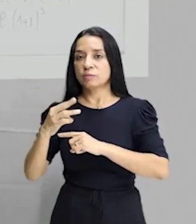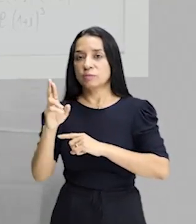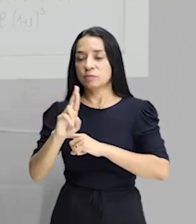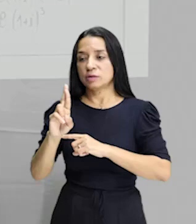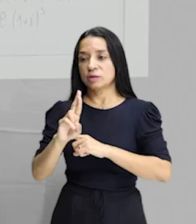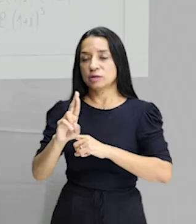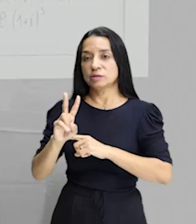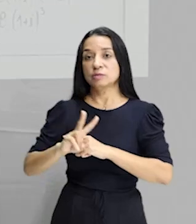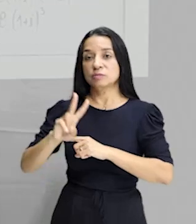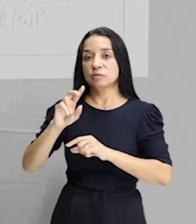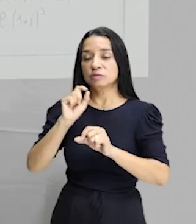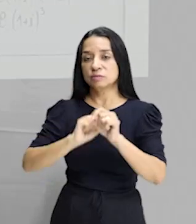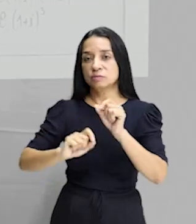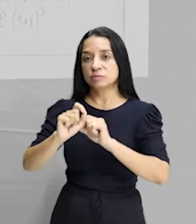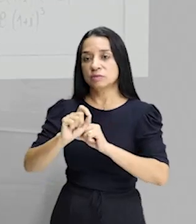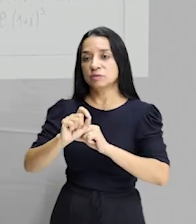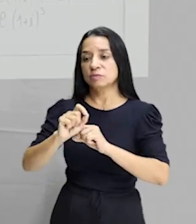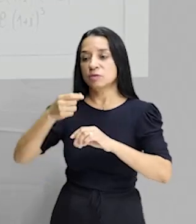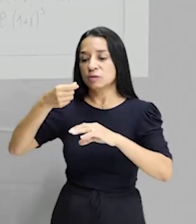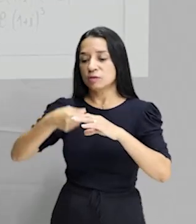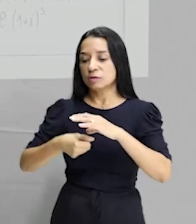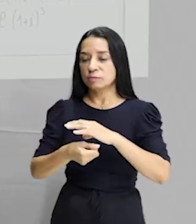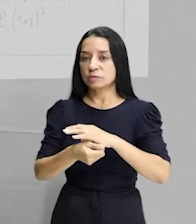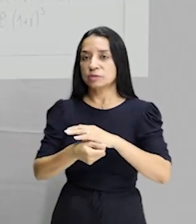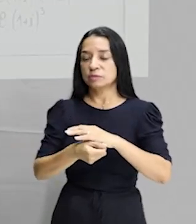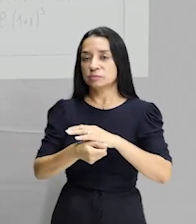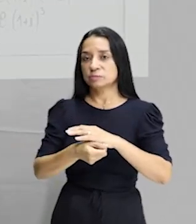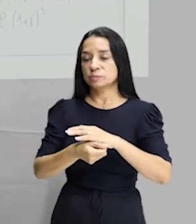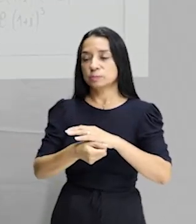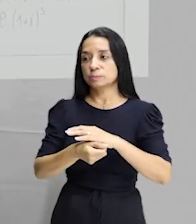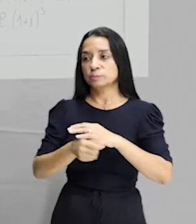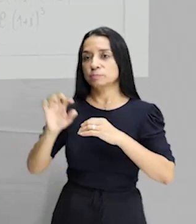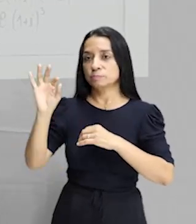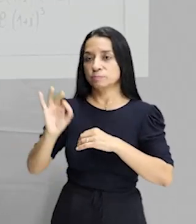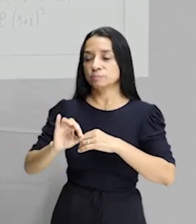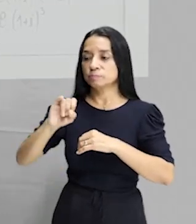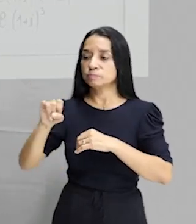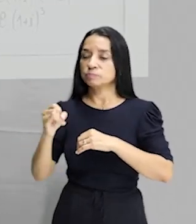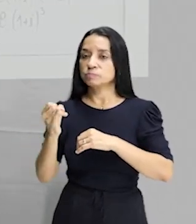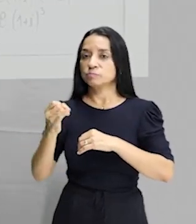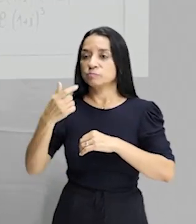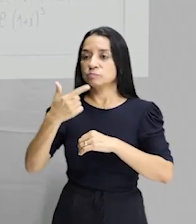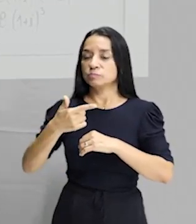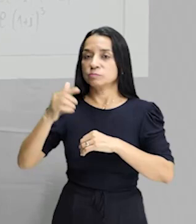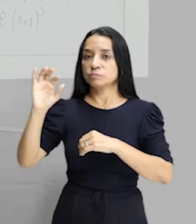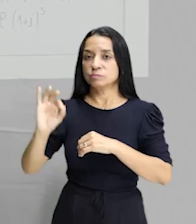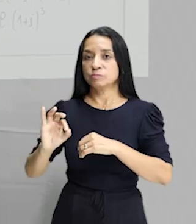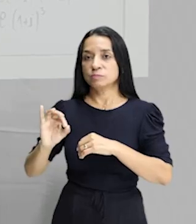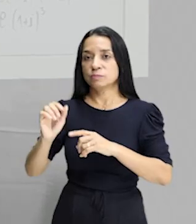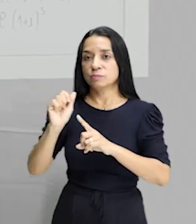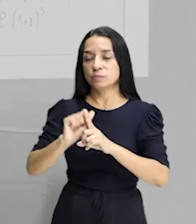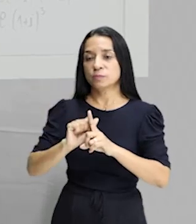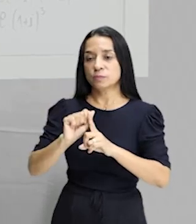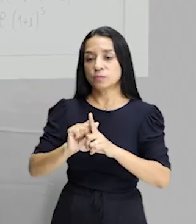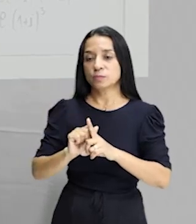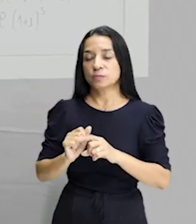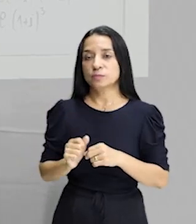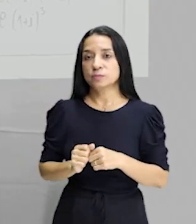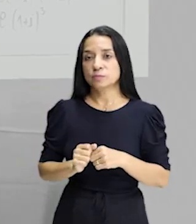é o valor que foi aplicado a taxa de juros dois por cento ao mês